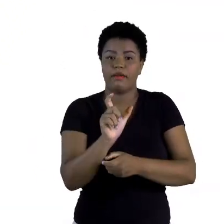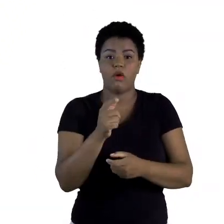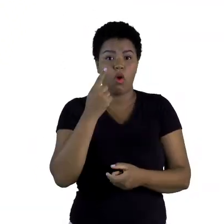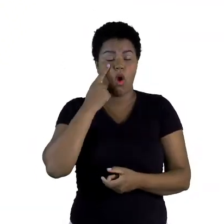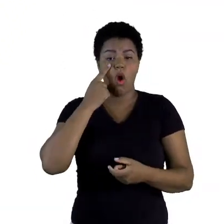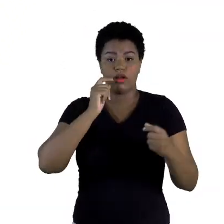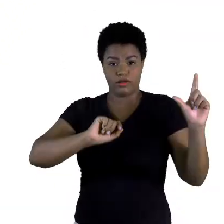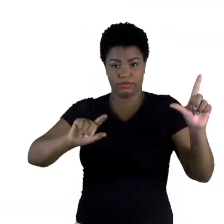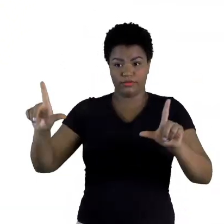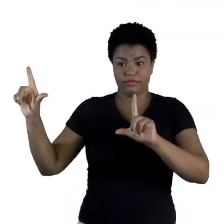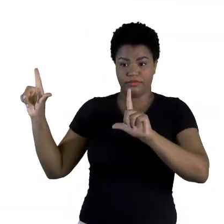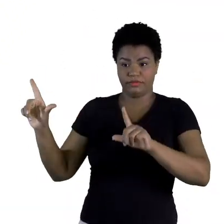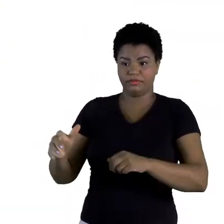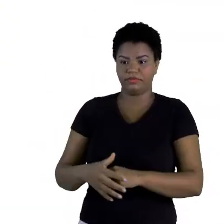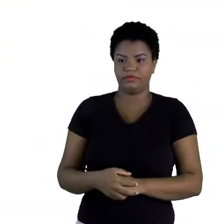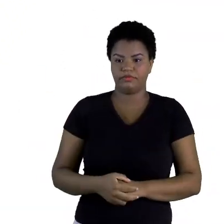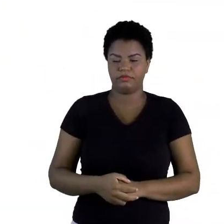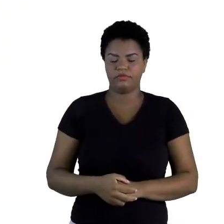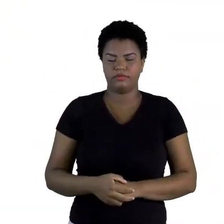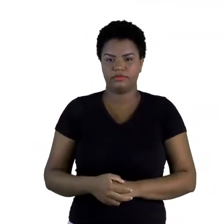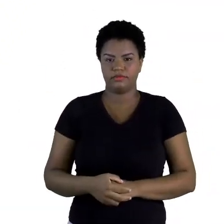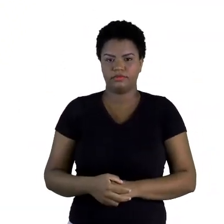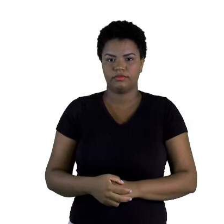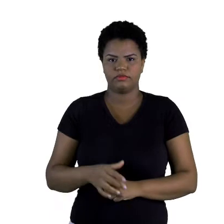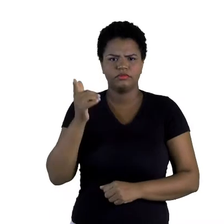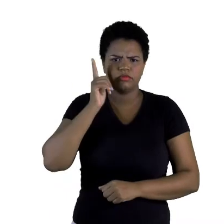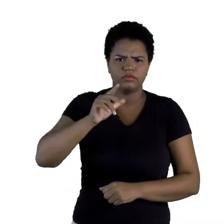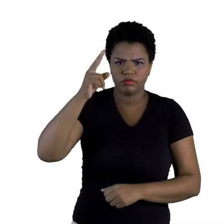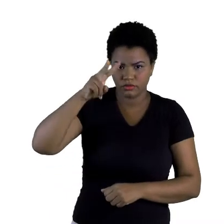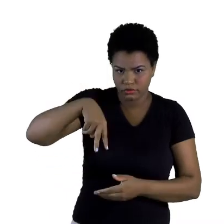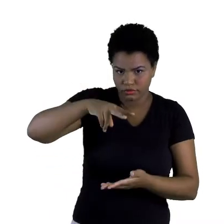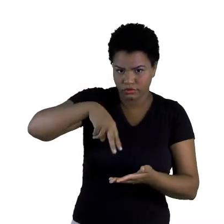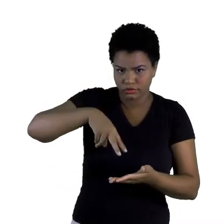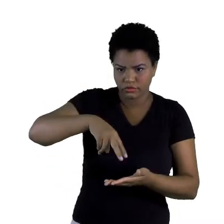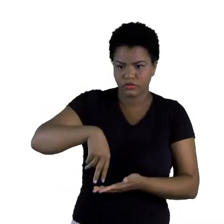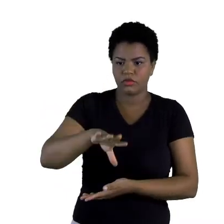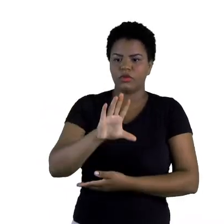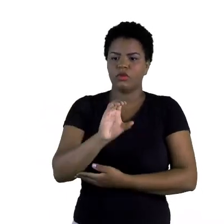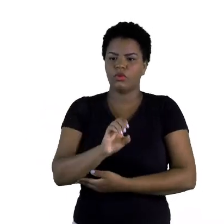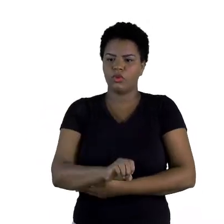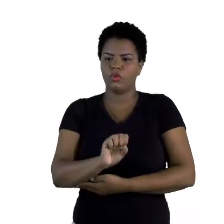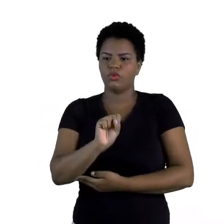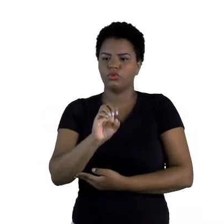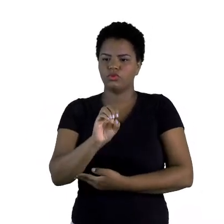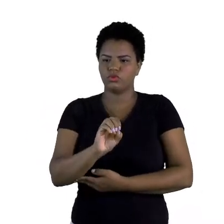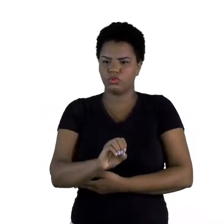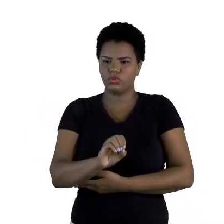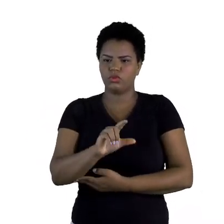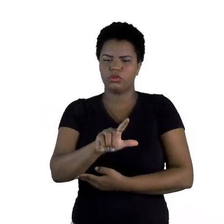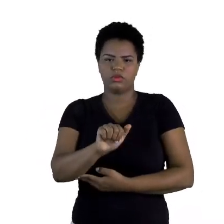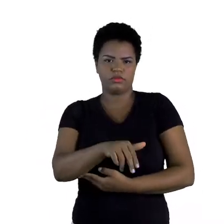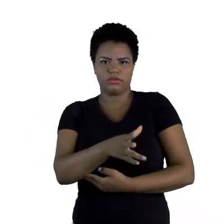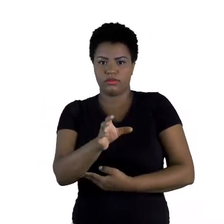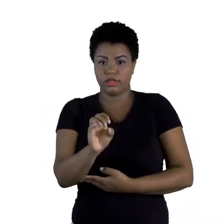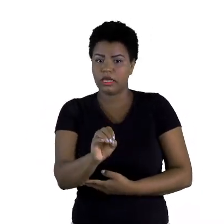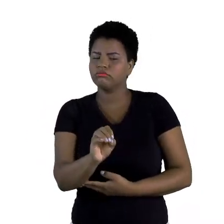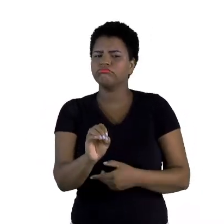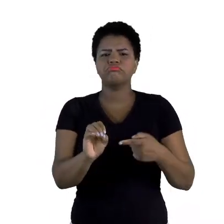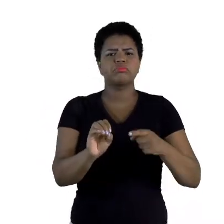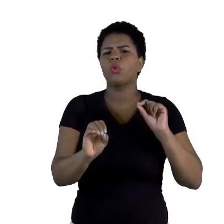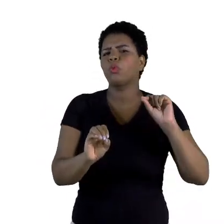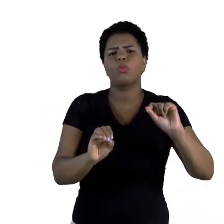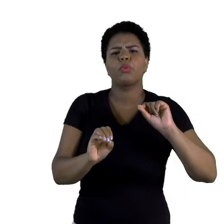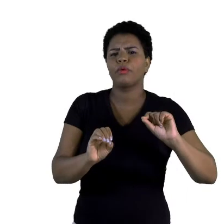palavra. Conseguiram ler? A primeira palavra é consolação. O que é